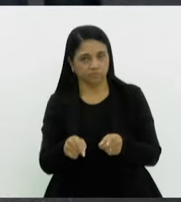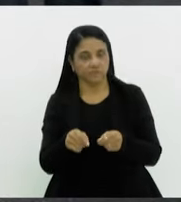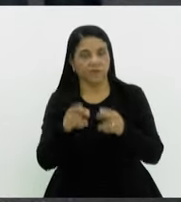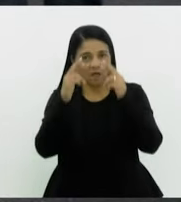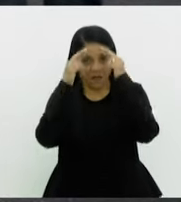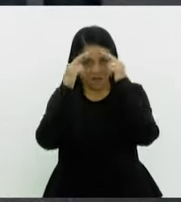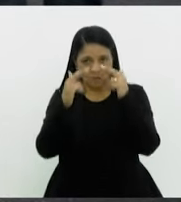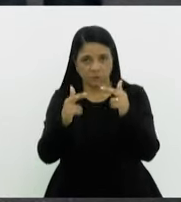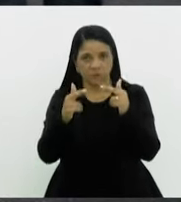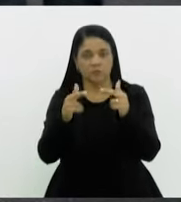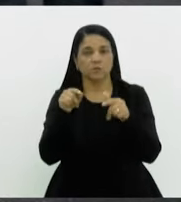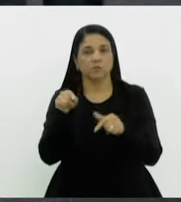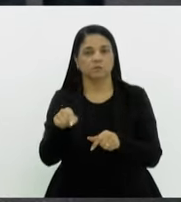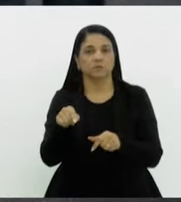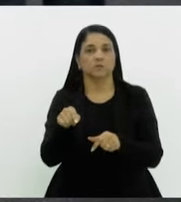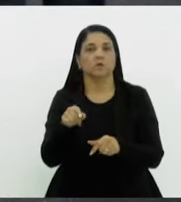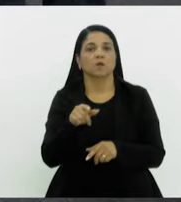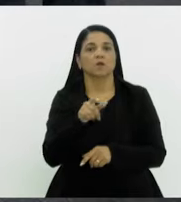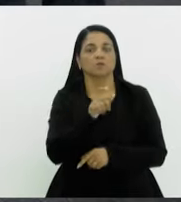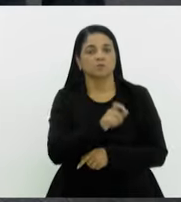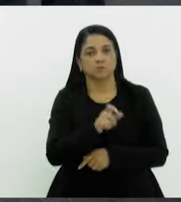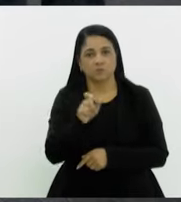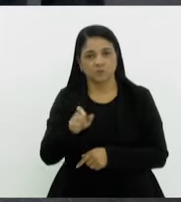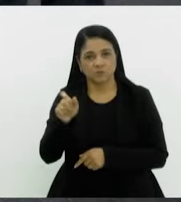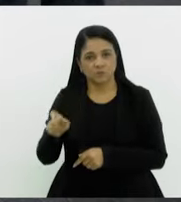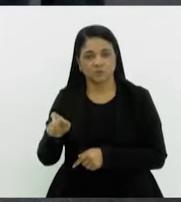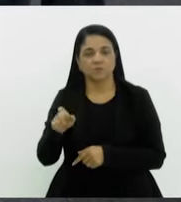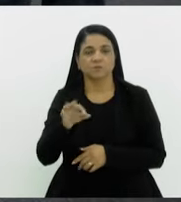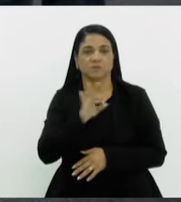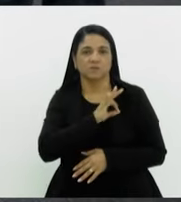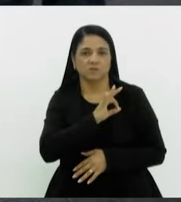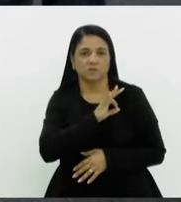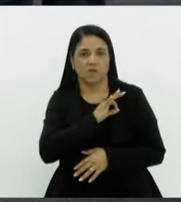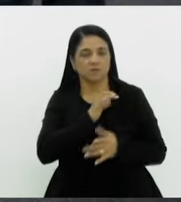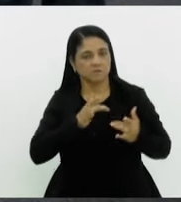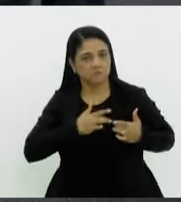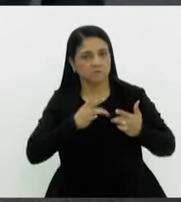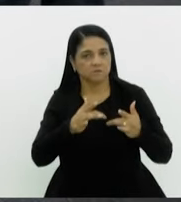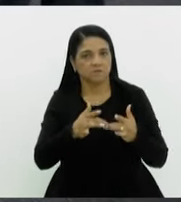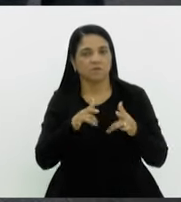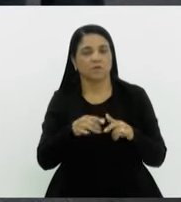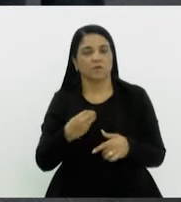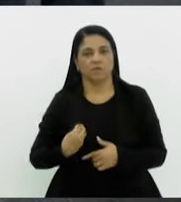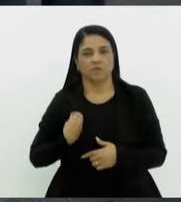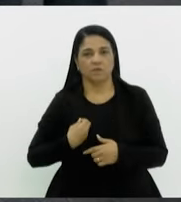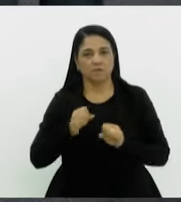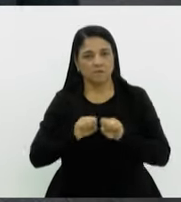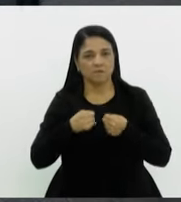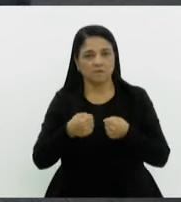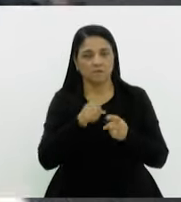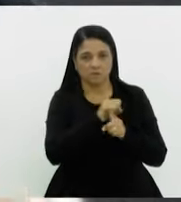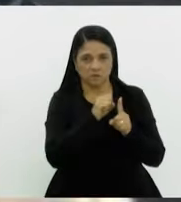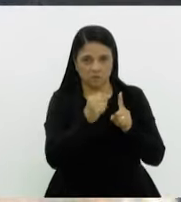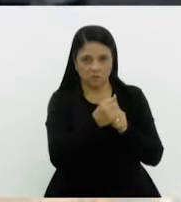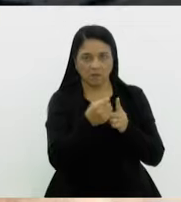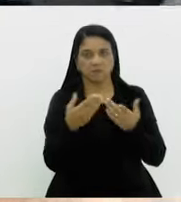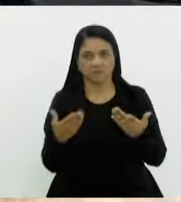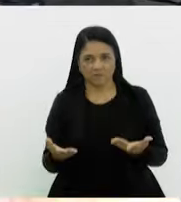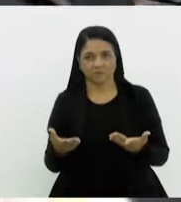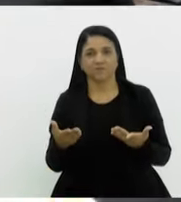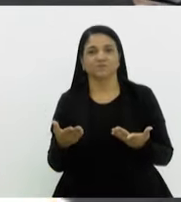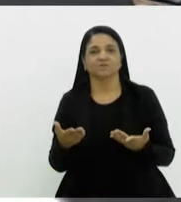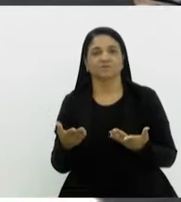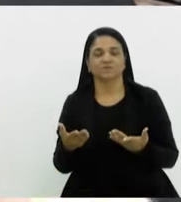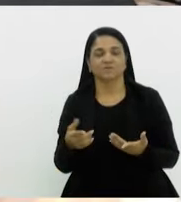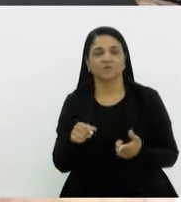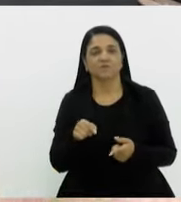respeito à memória desses servidores públicos que dedicaram as suas vidas em defesa da sociedade. Então, senhor presidente, é